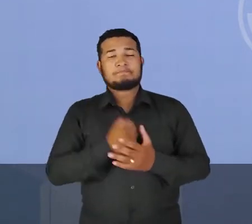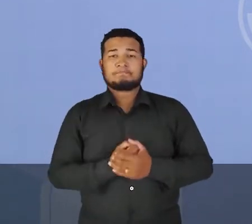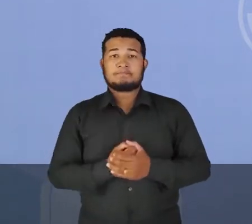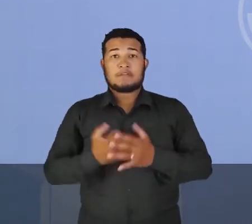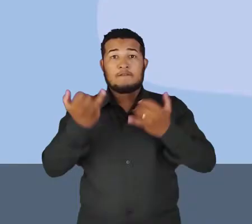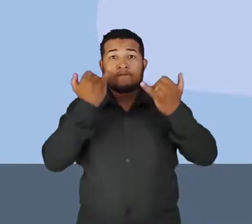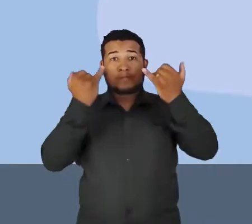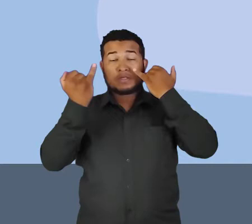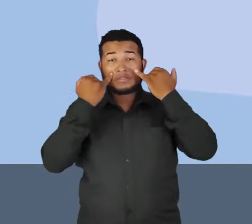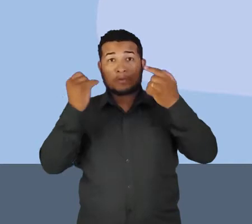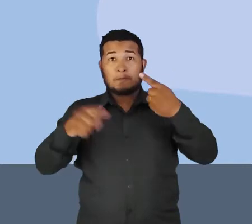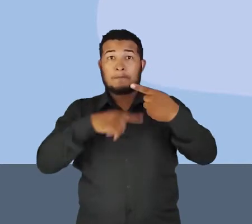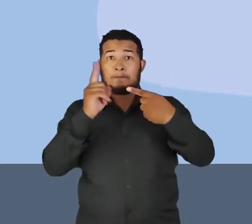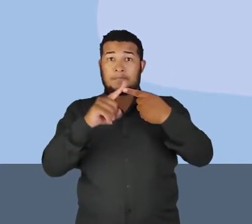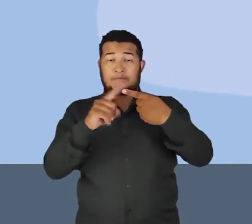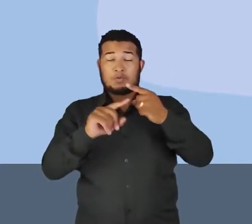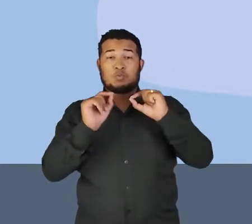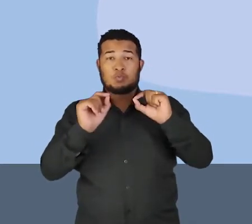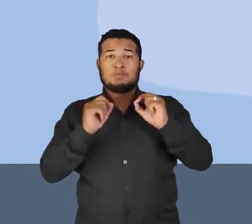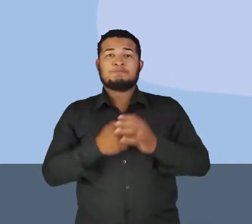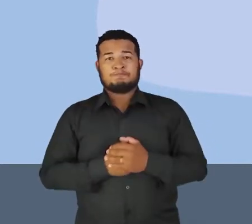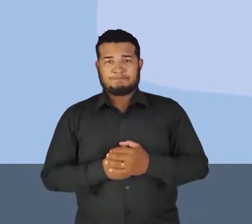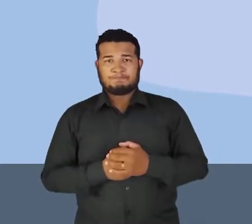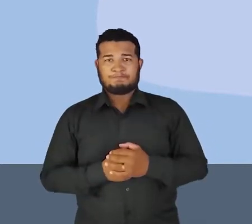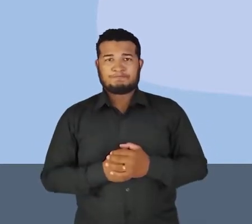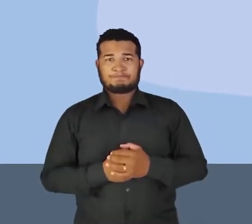dado. Olha só,